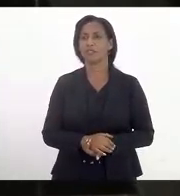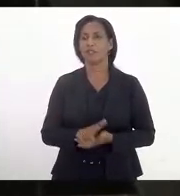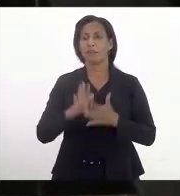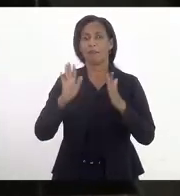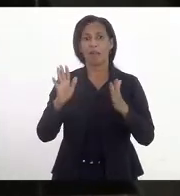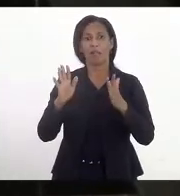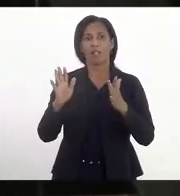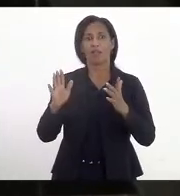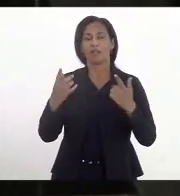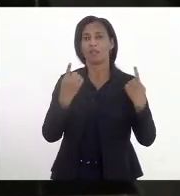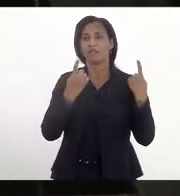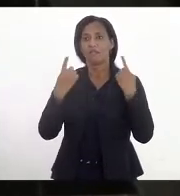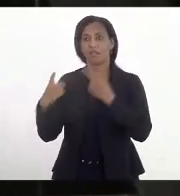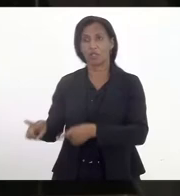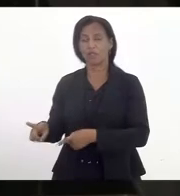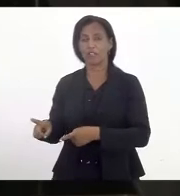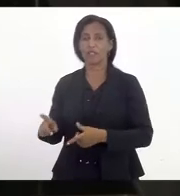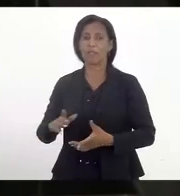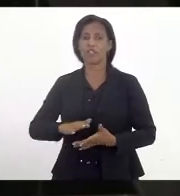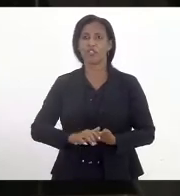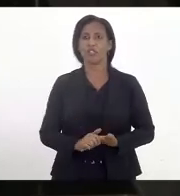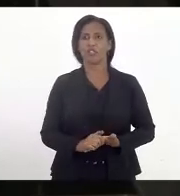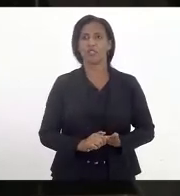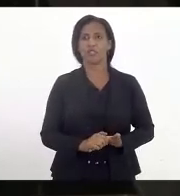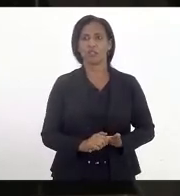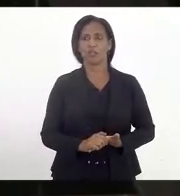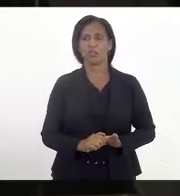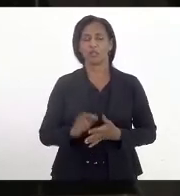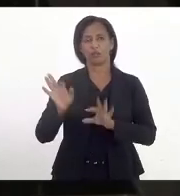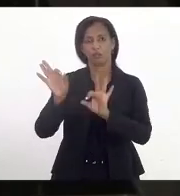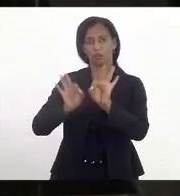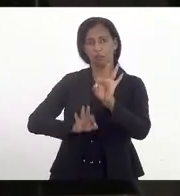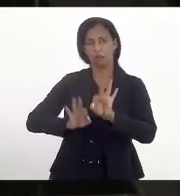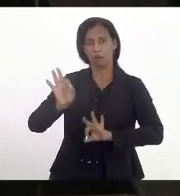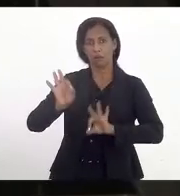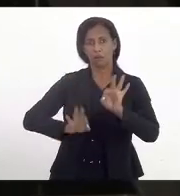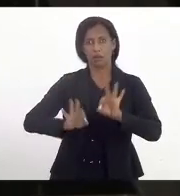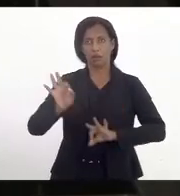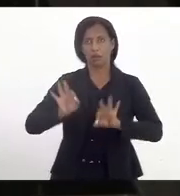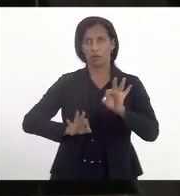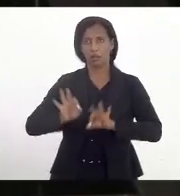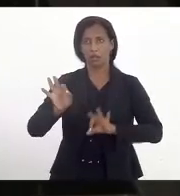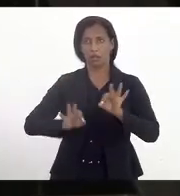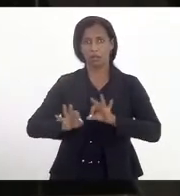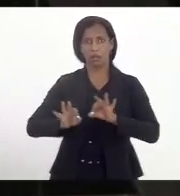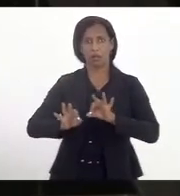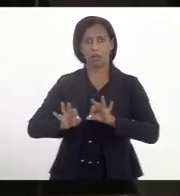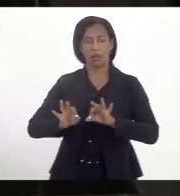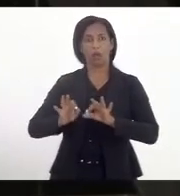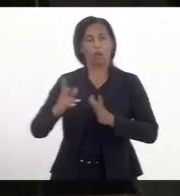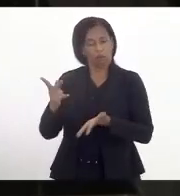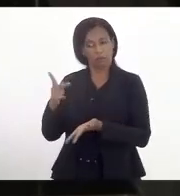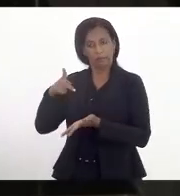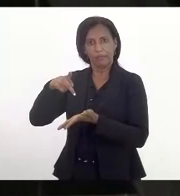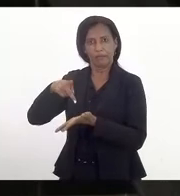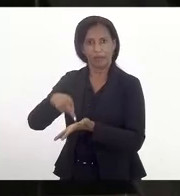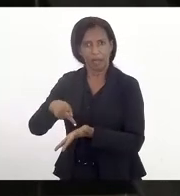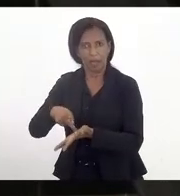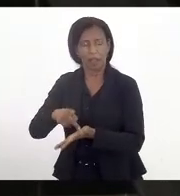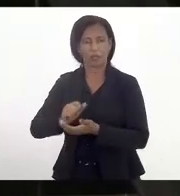enfrentá-la é com projetos enfrentá-las é com lealdade